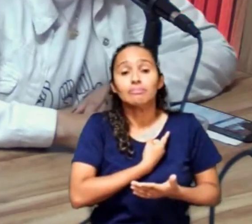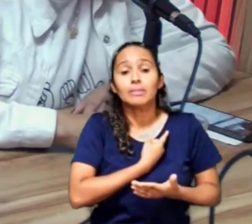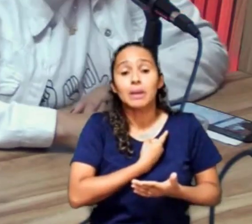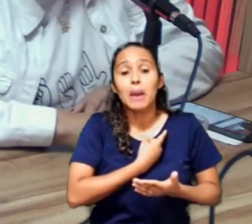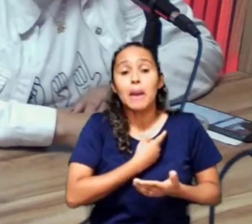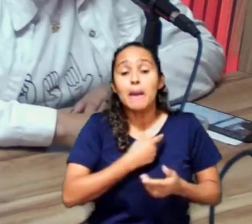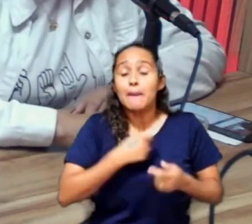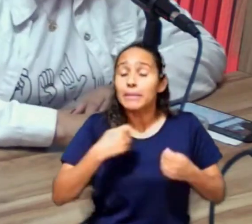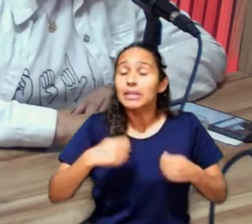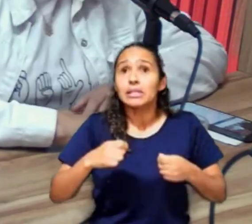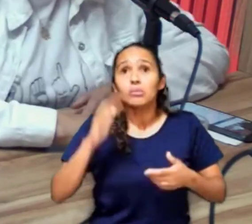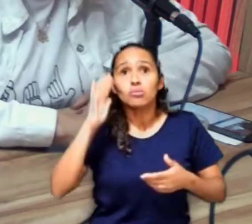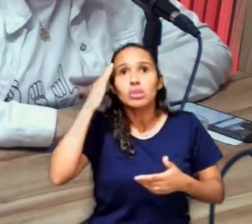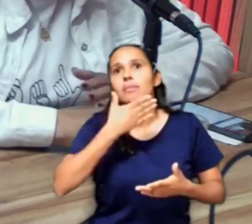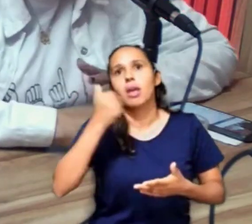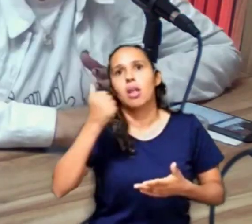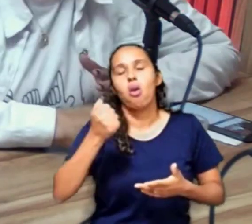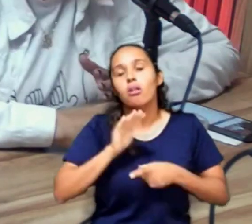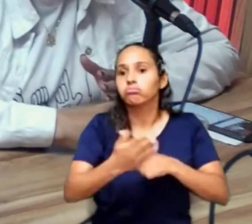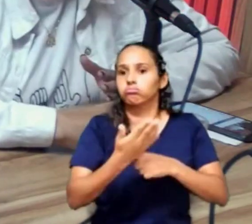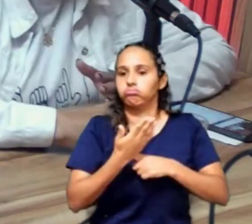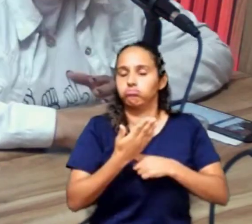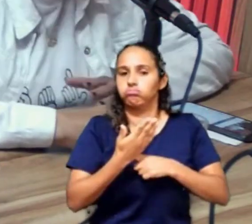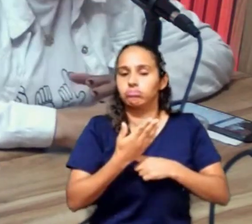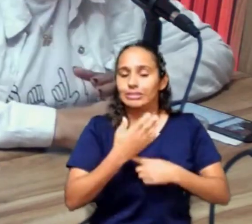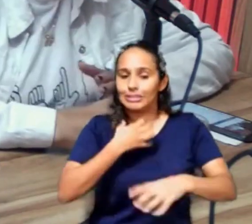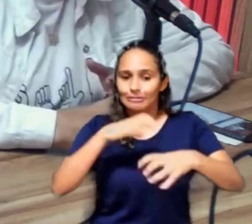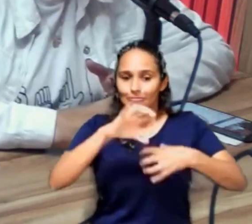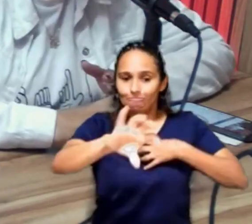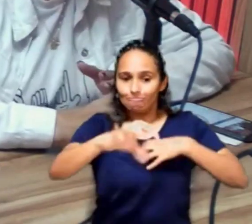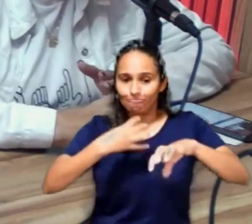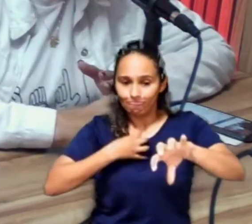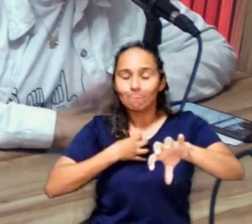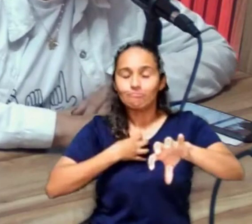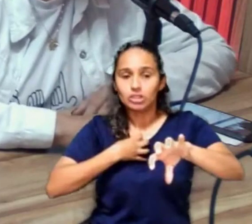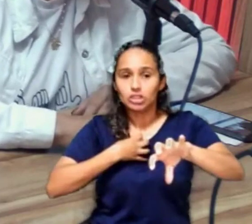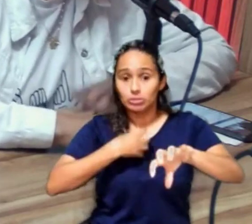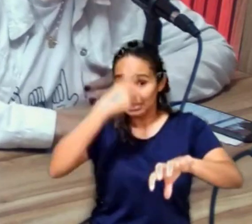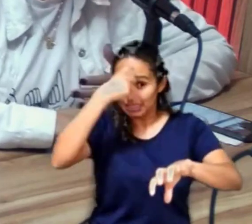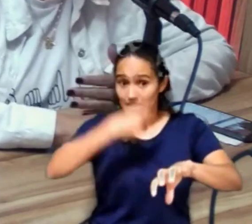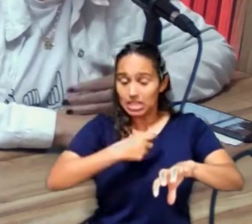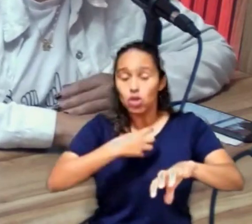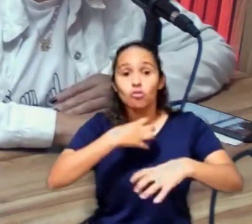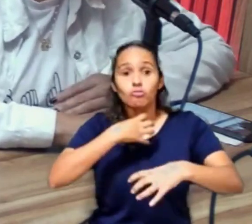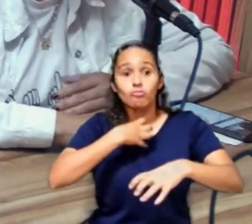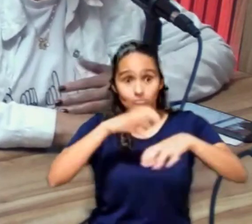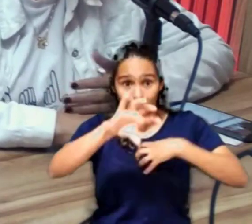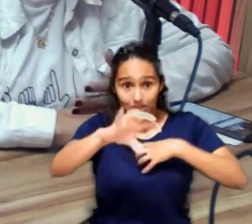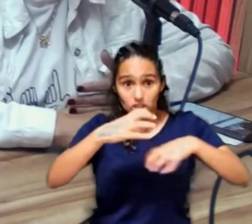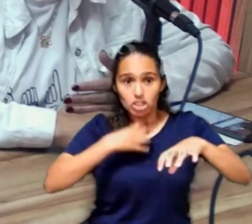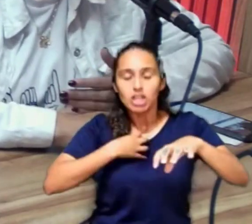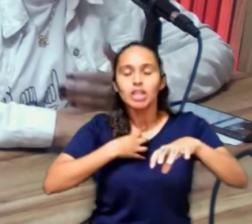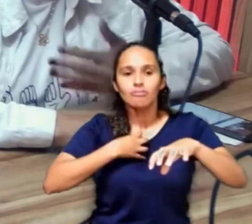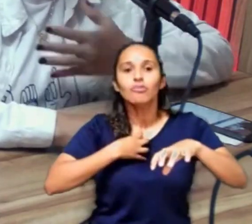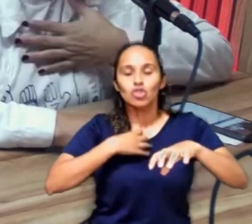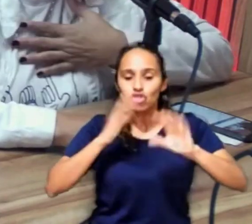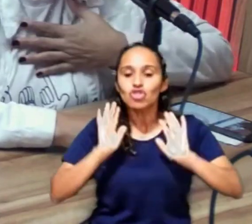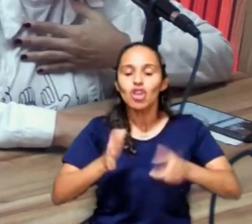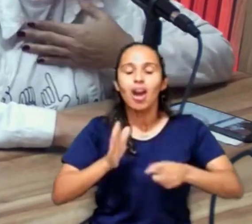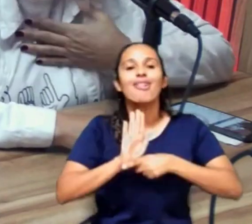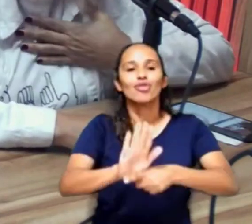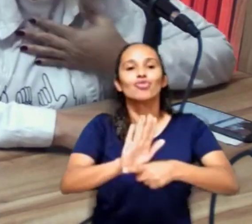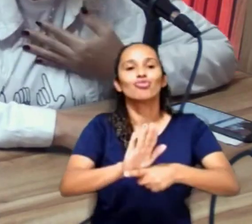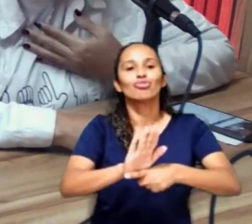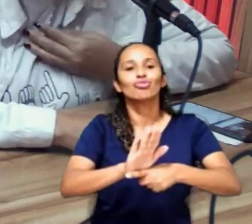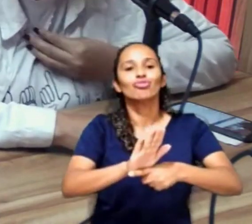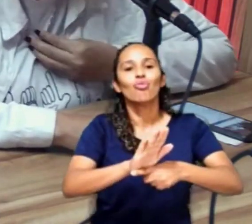Hugo? Porque se eu tenho empatia, eu já me coloco no lugar do outro. Porque eu posso pensar assim, poderia ser a